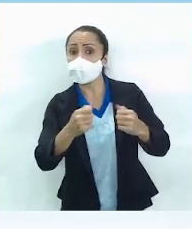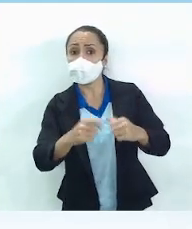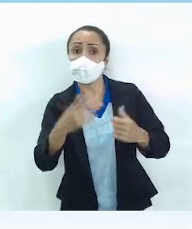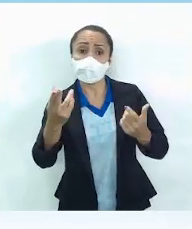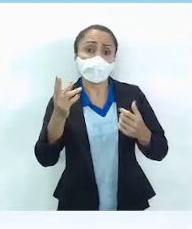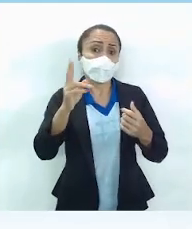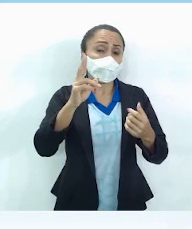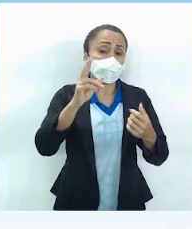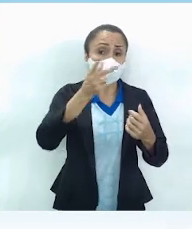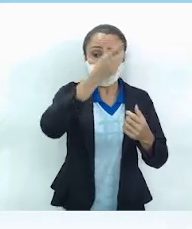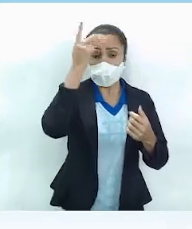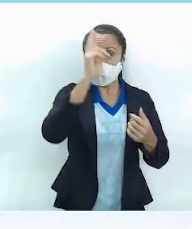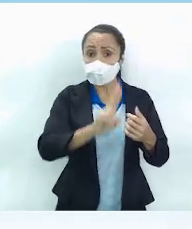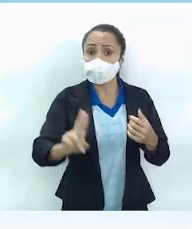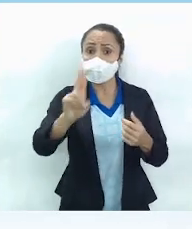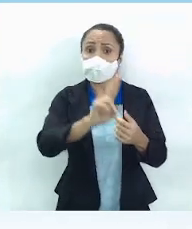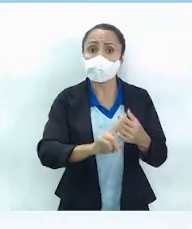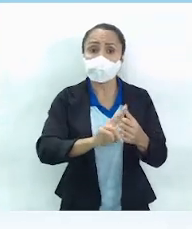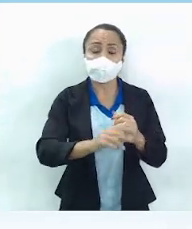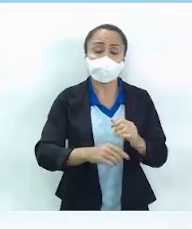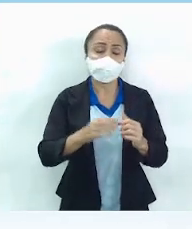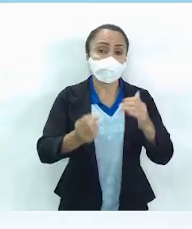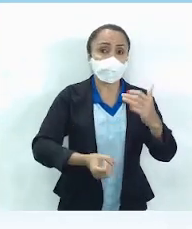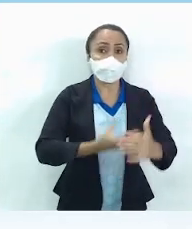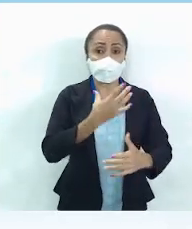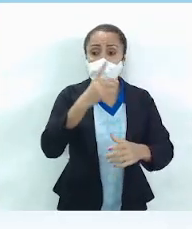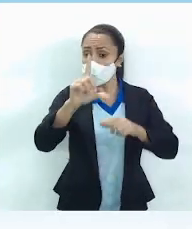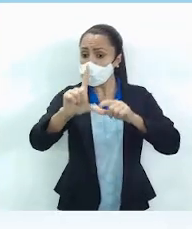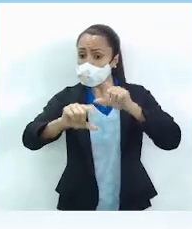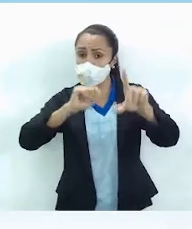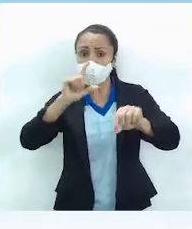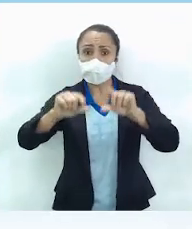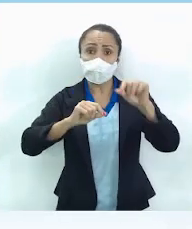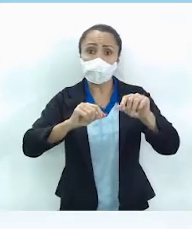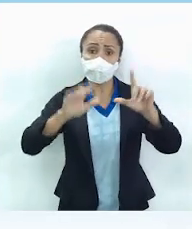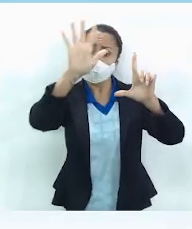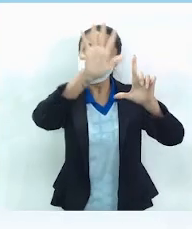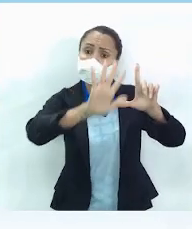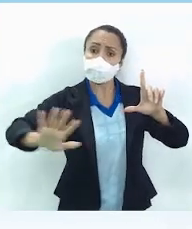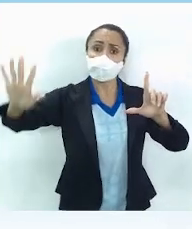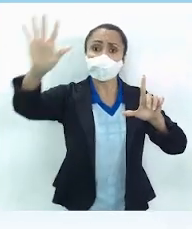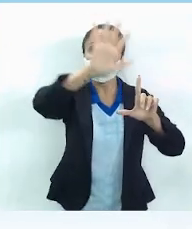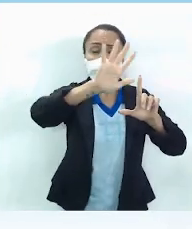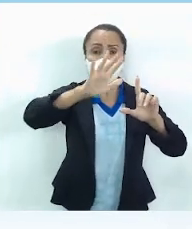do mercado, criando opções, plataformas,